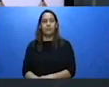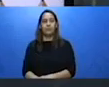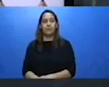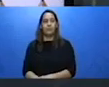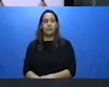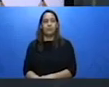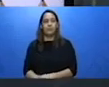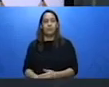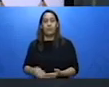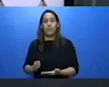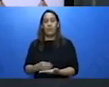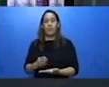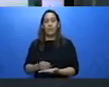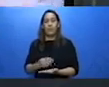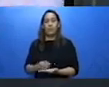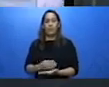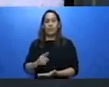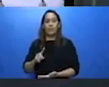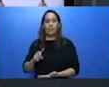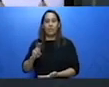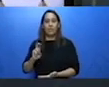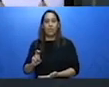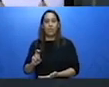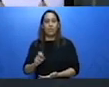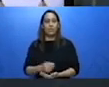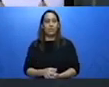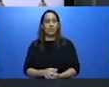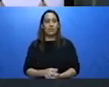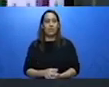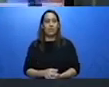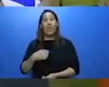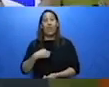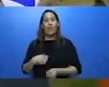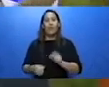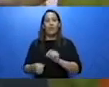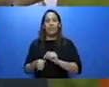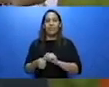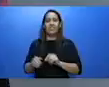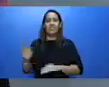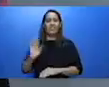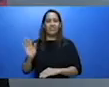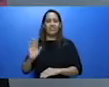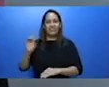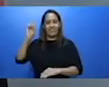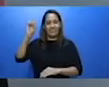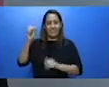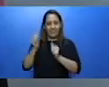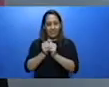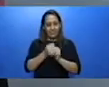A página 15, letra cursiva, 16. Ficam com Deus e até a próxima semana.